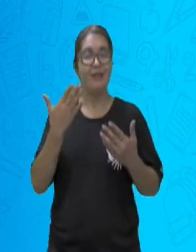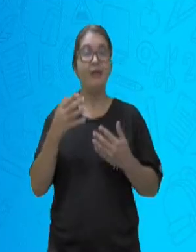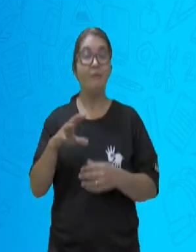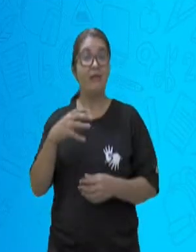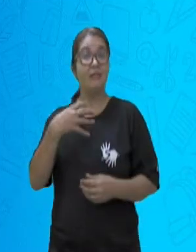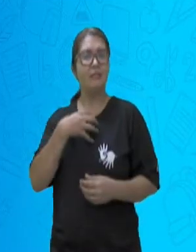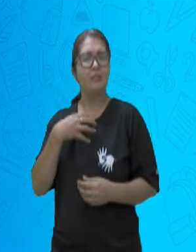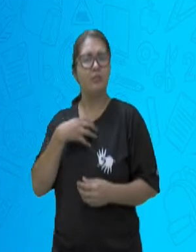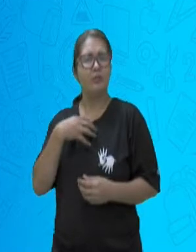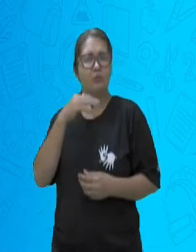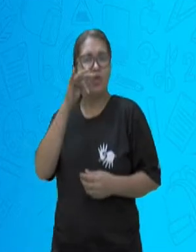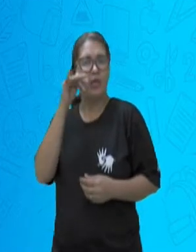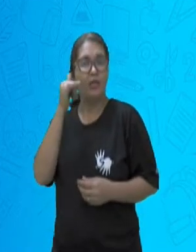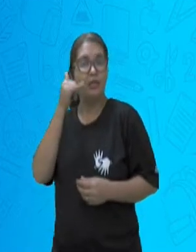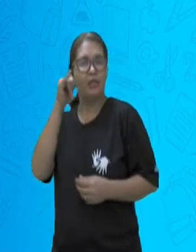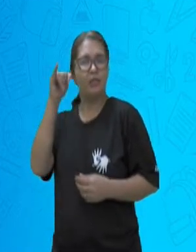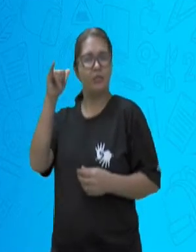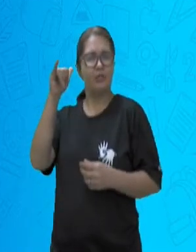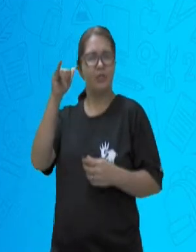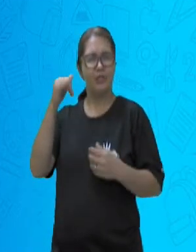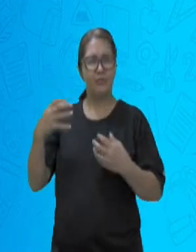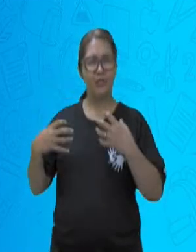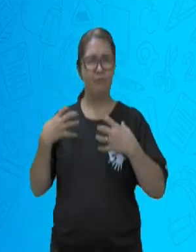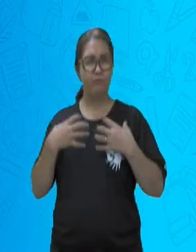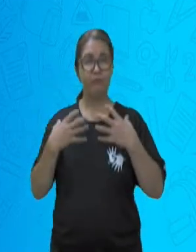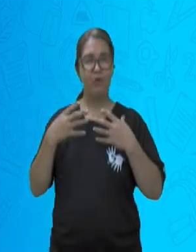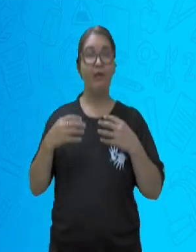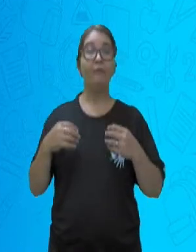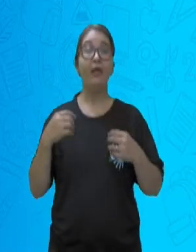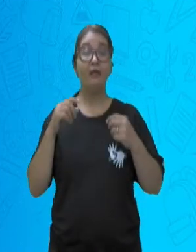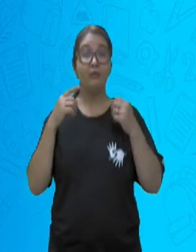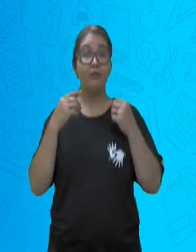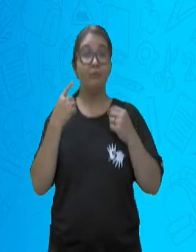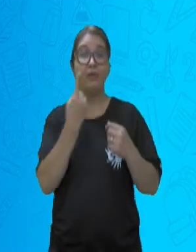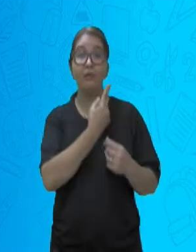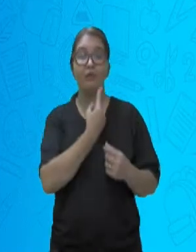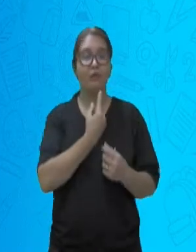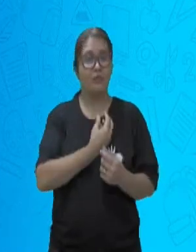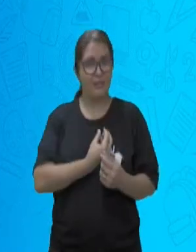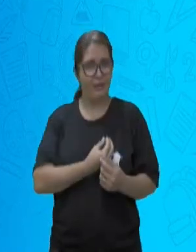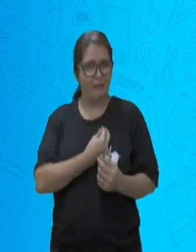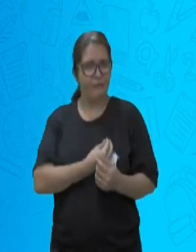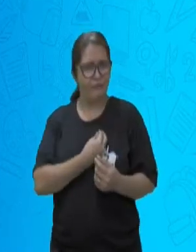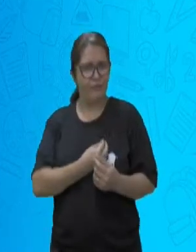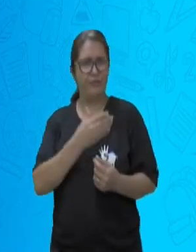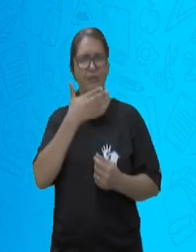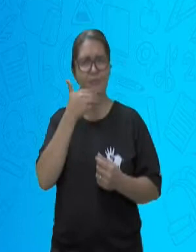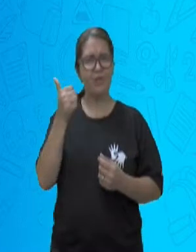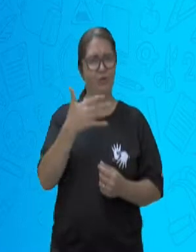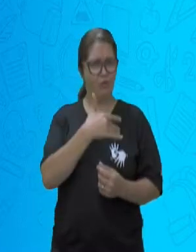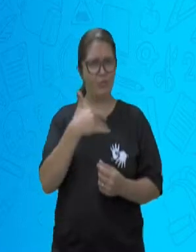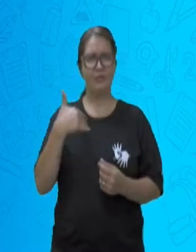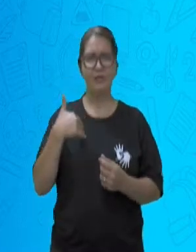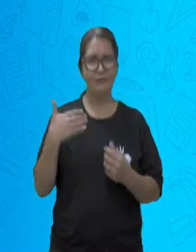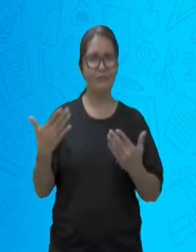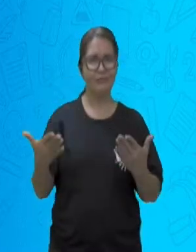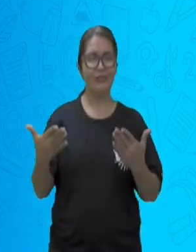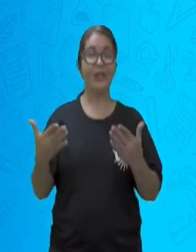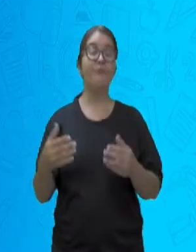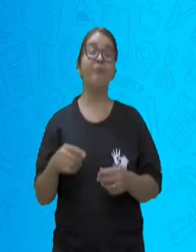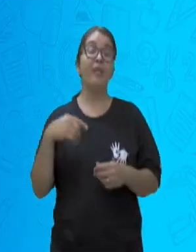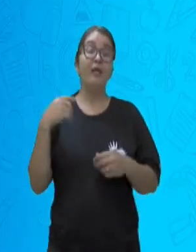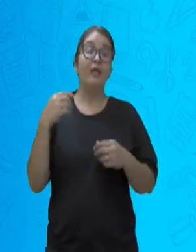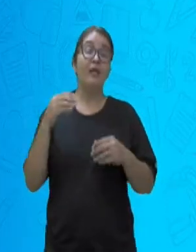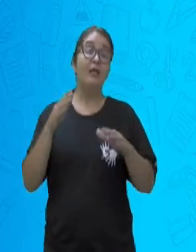o funcionamento das suas atividades vitais. Os alimentos normais do nosso dia a dia, o que